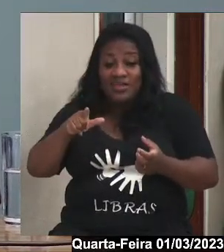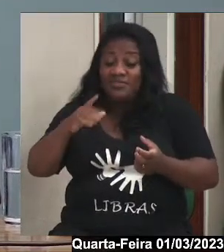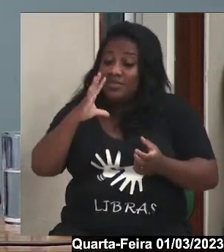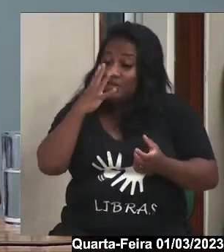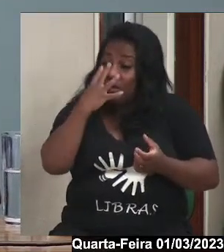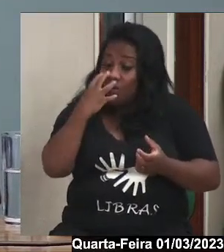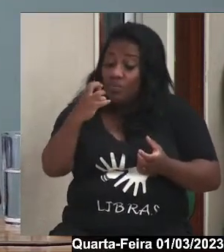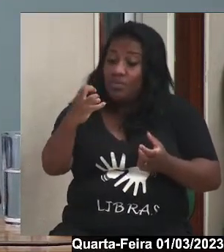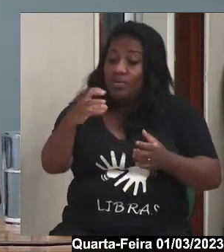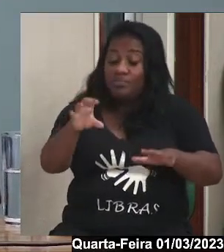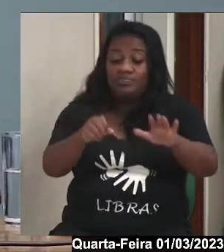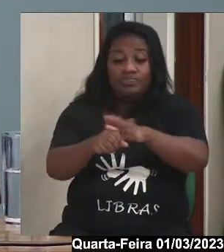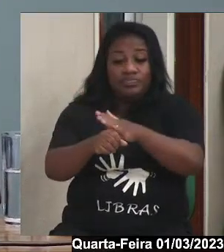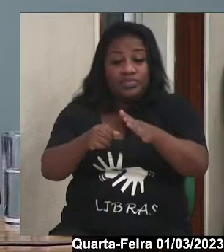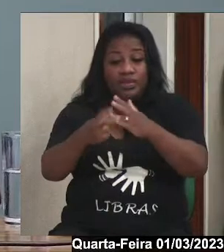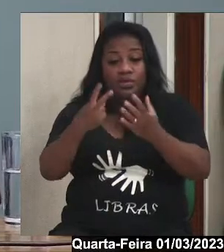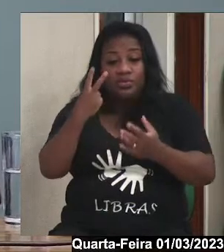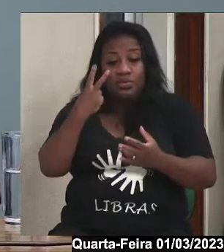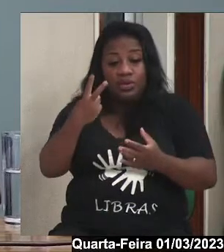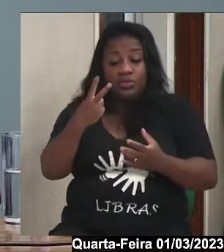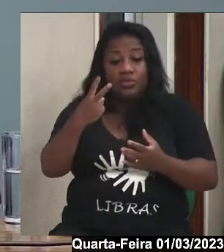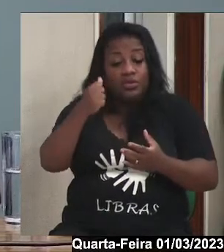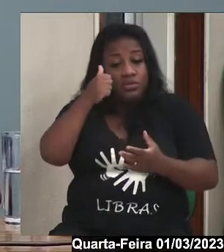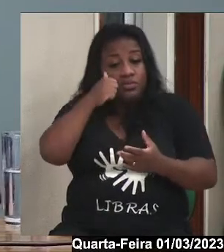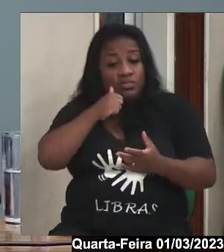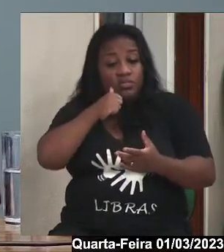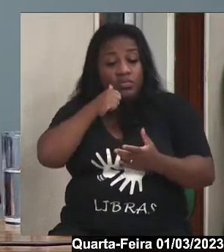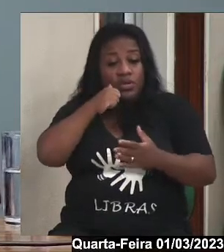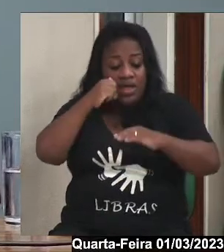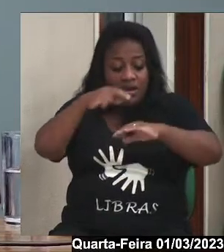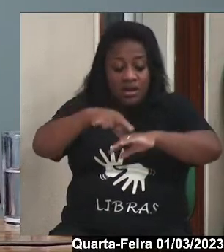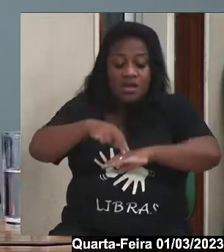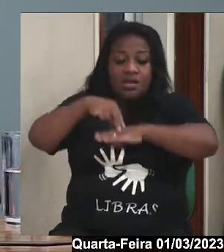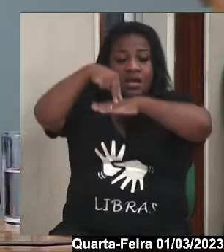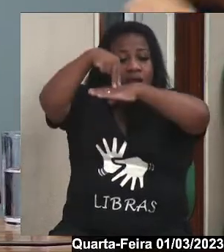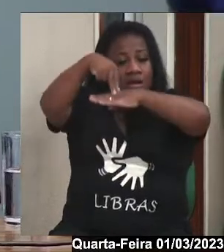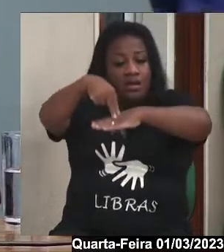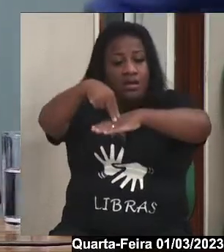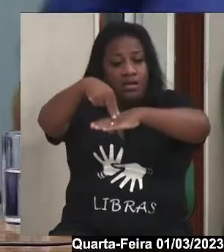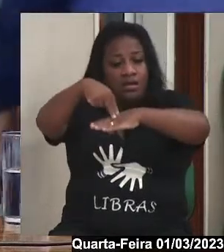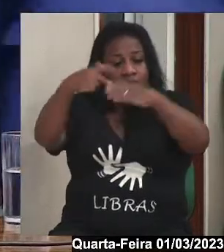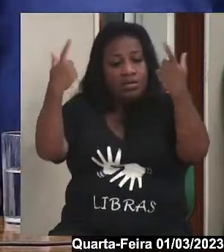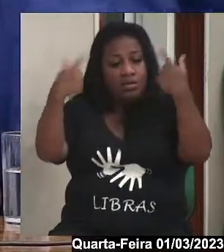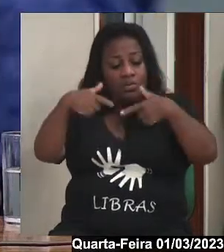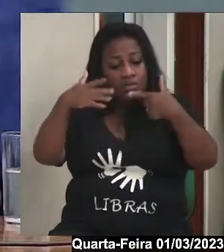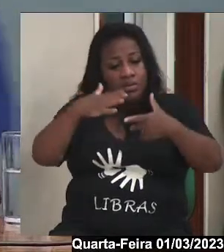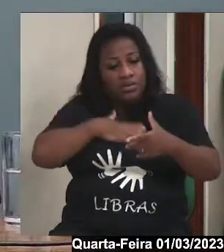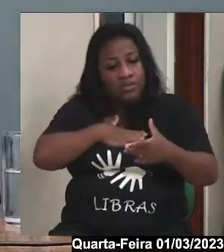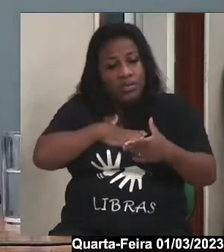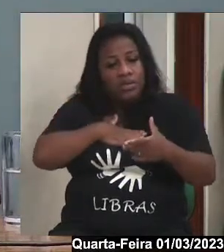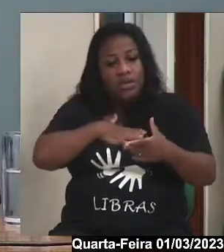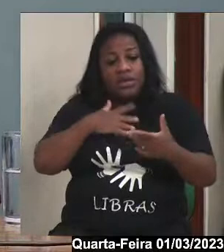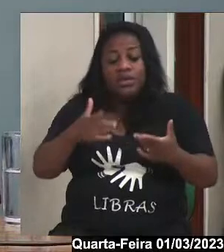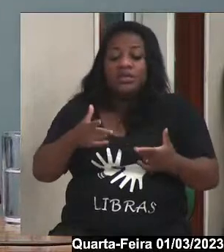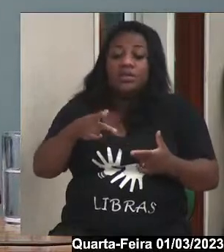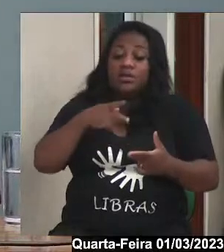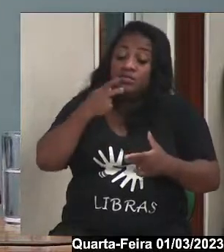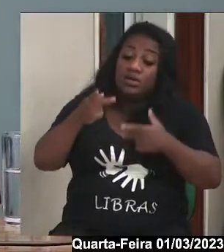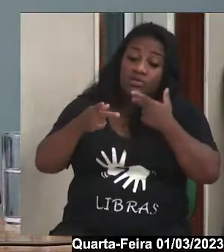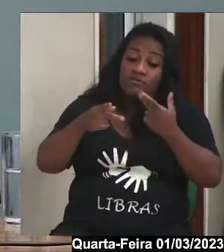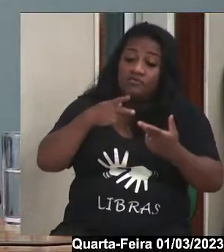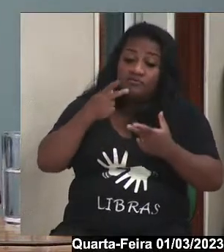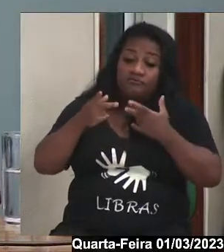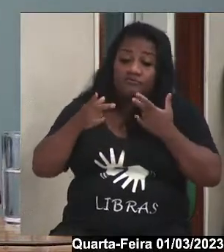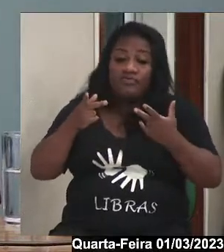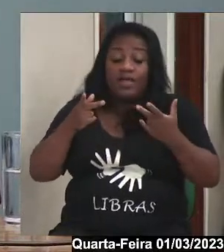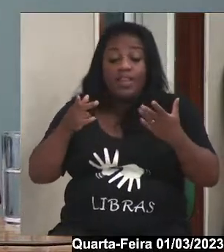reunião, mas o último evento que eu fiz, eu coloquei duas mulheres em um ginásio no auge da patifaria que vocês inventaram contra mim. Então, se for para falar de popularidade, eu